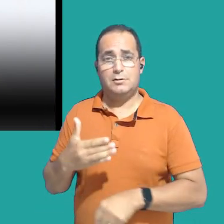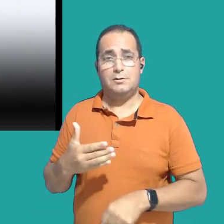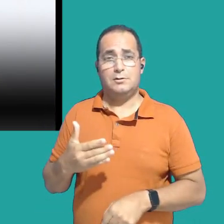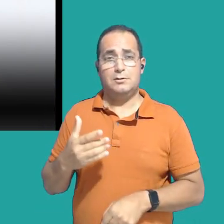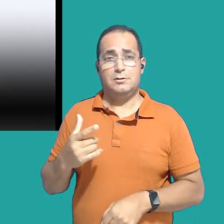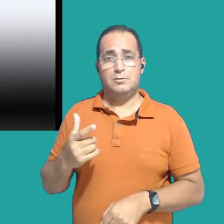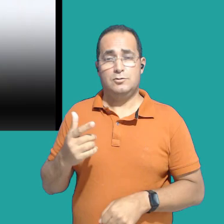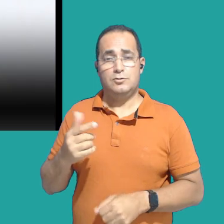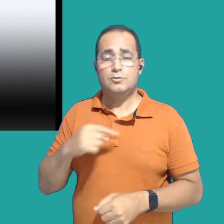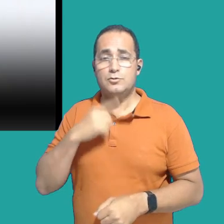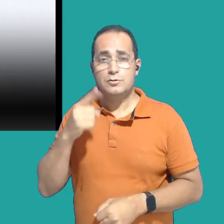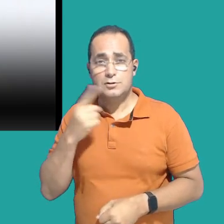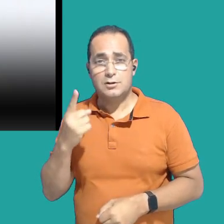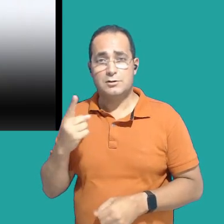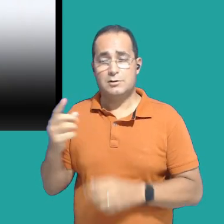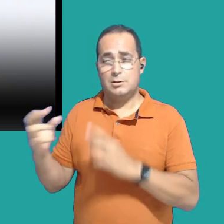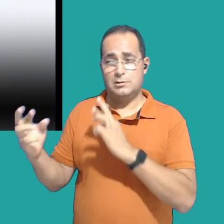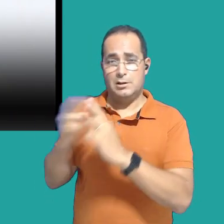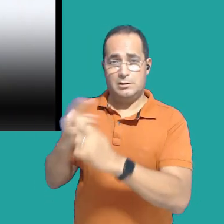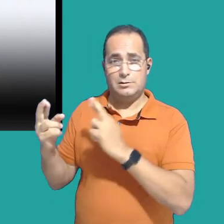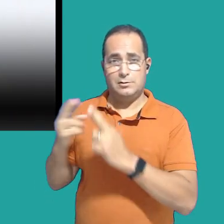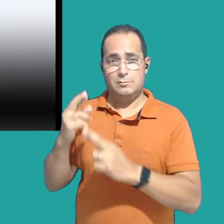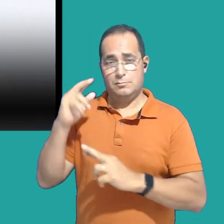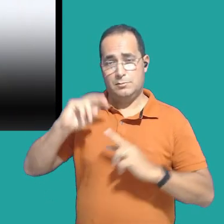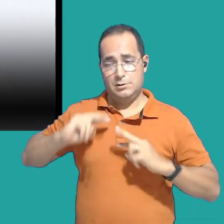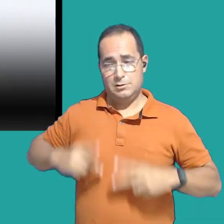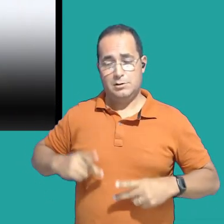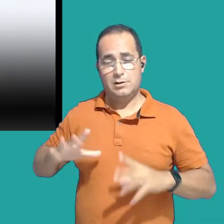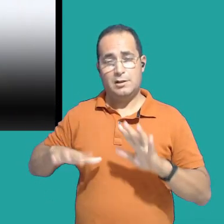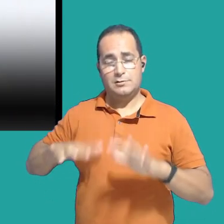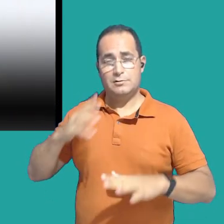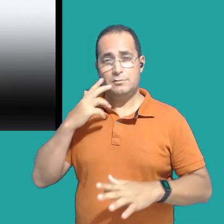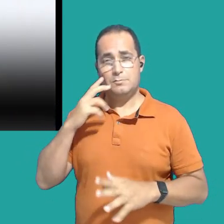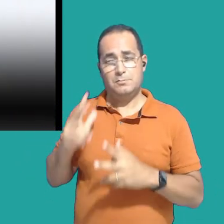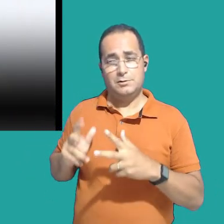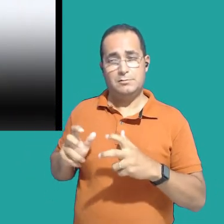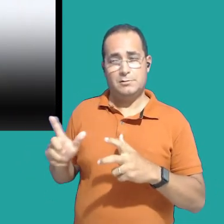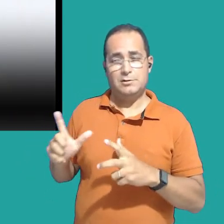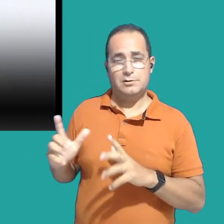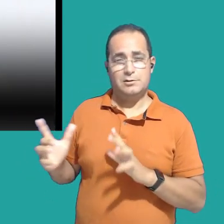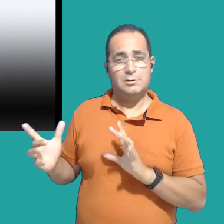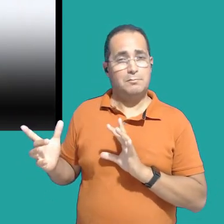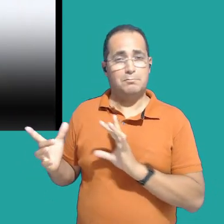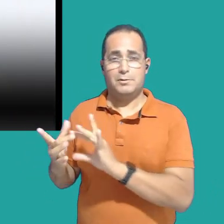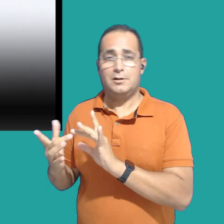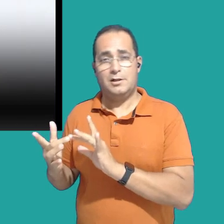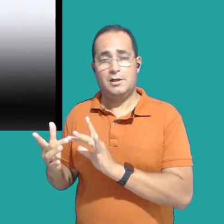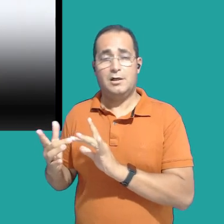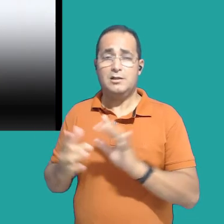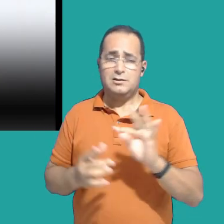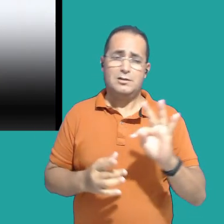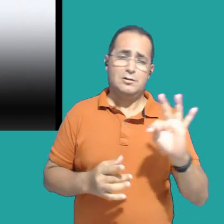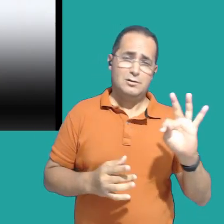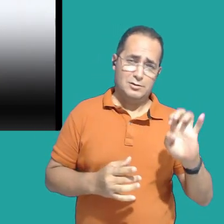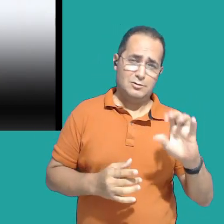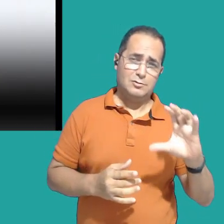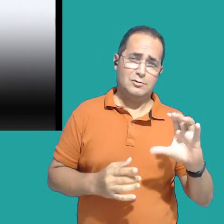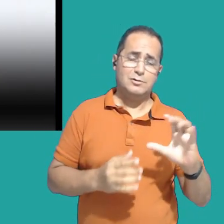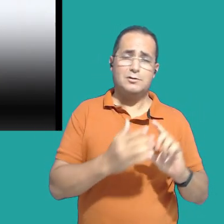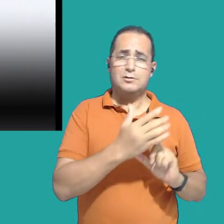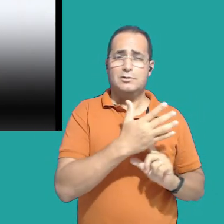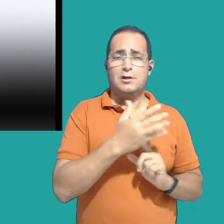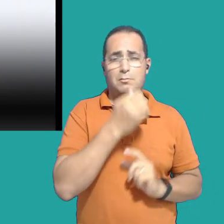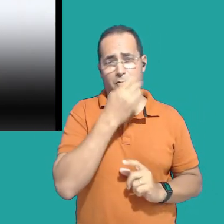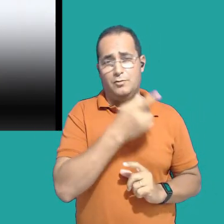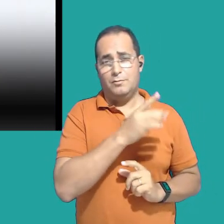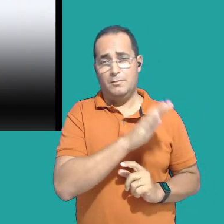consegue ter essa relação humana. Então, eu vejo que a gente se apega muito, sabe? Pode ser o que sim. for. Tecnologia realmente é muito